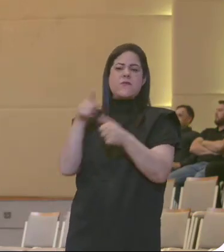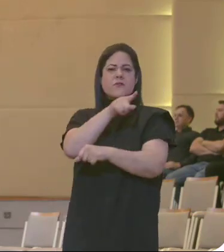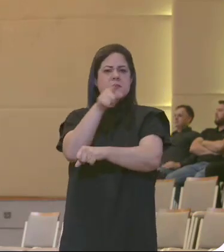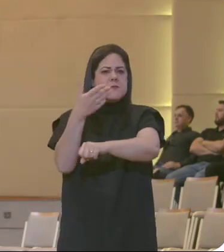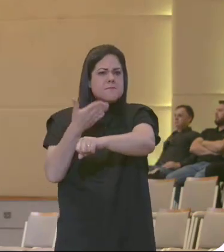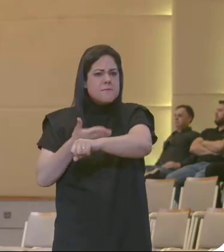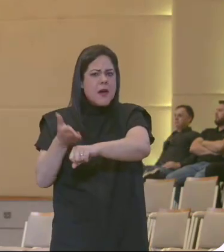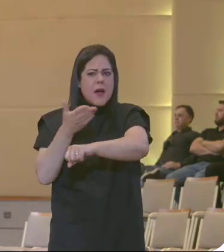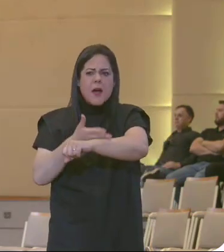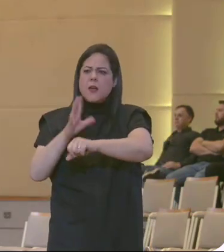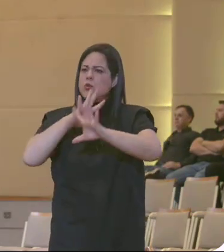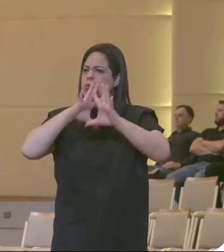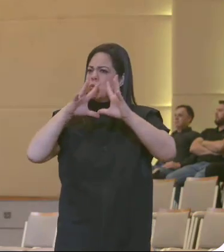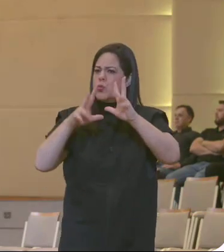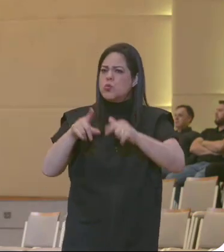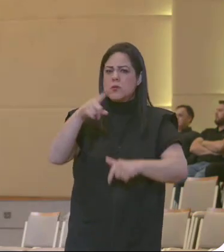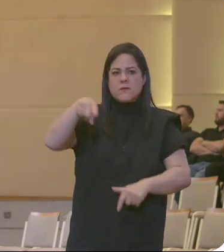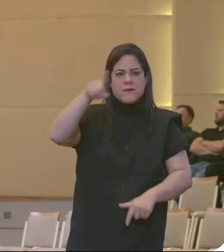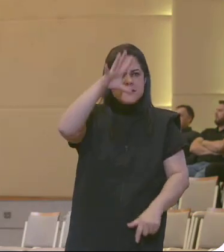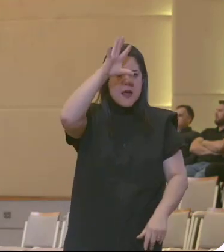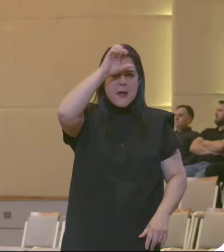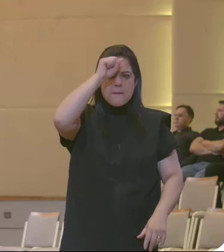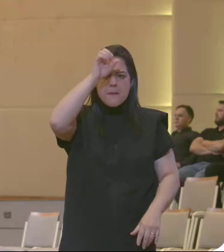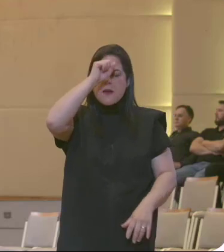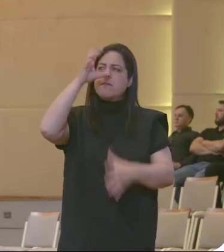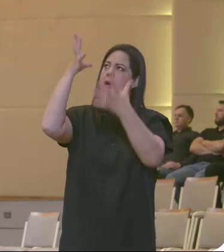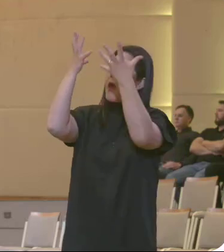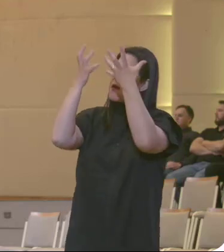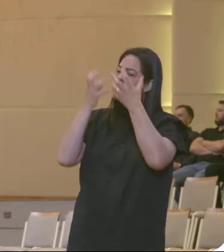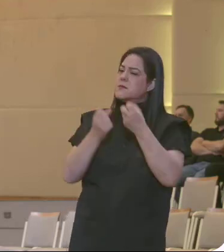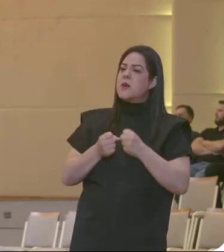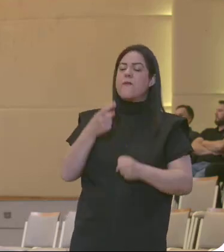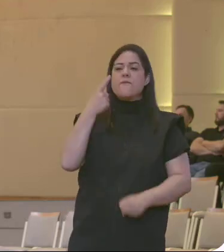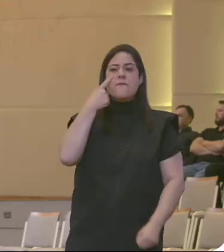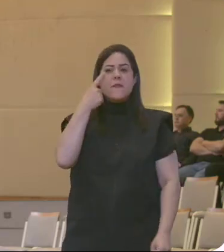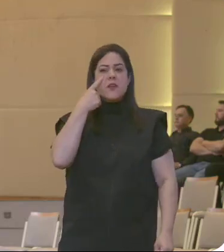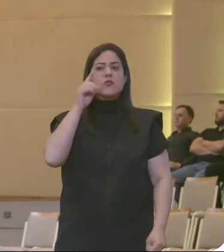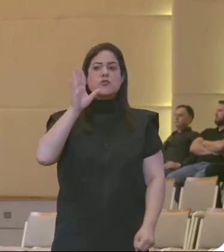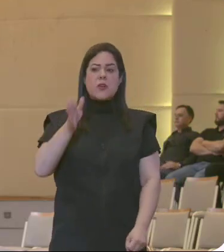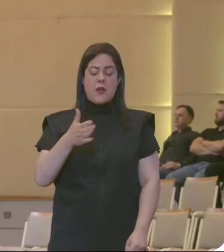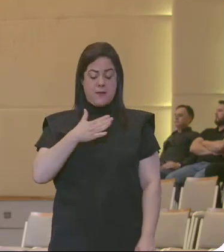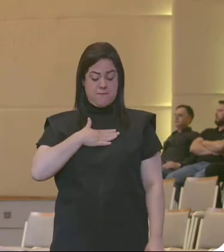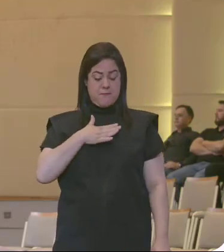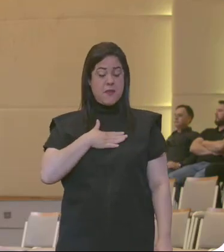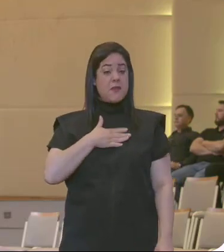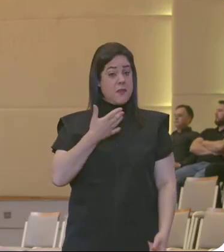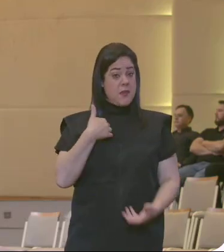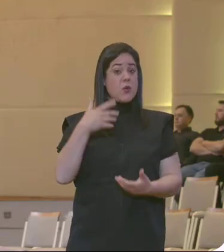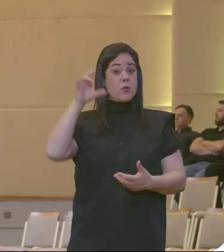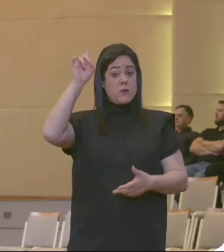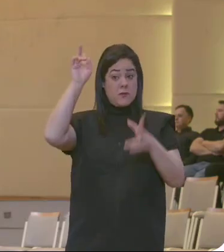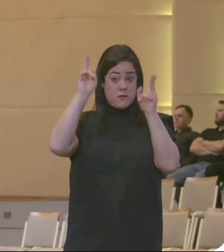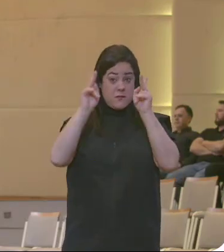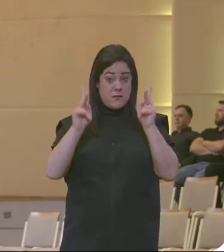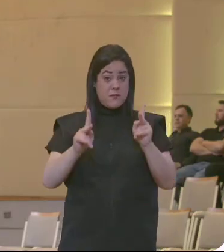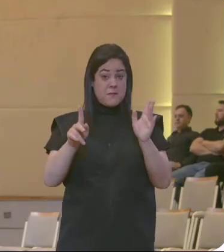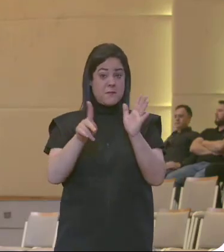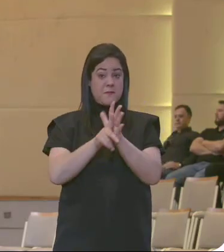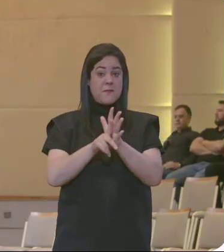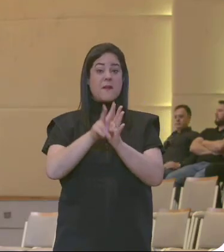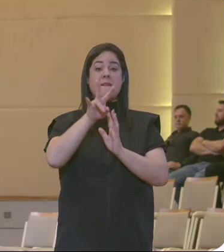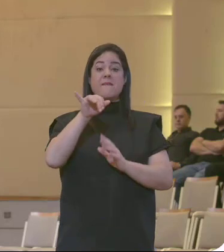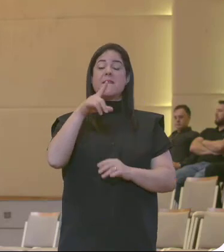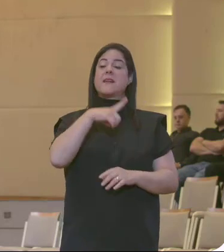prática tudo o que vocês aprenderam, receberam, ouviram e viram em mim, e o Deus da paz